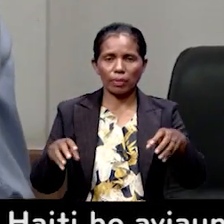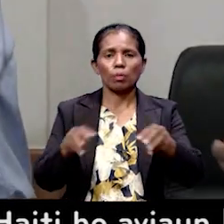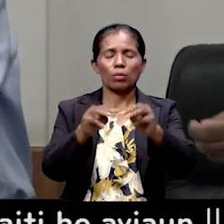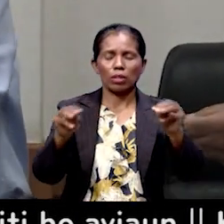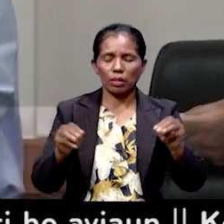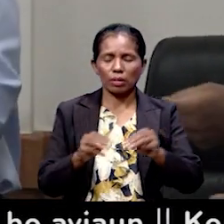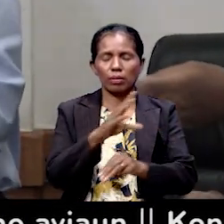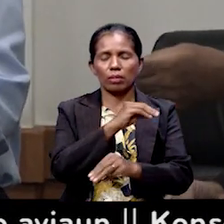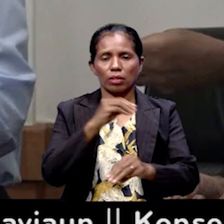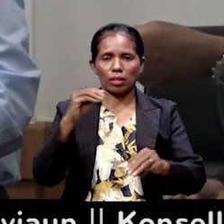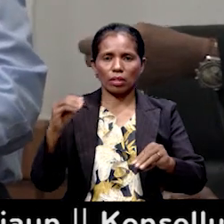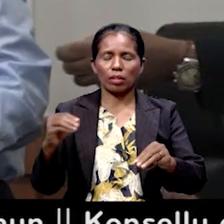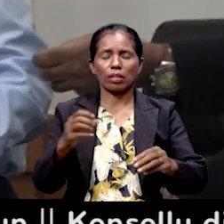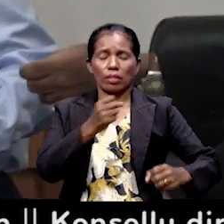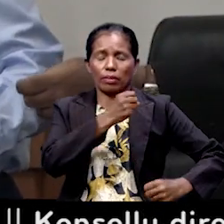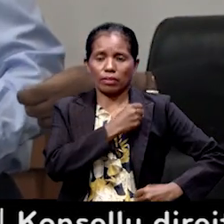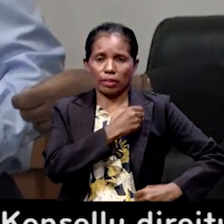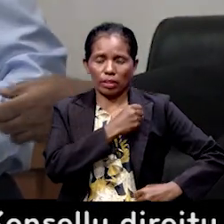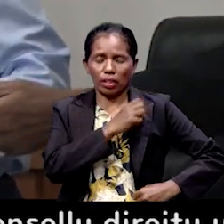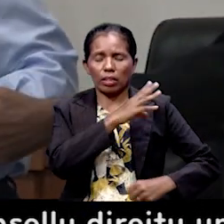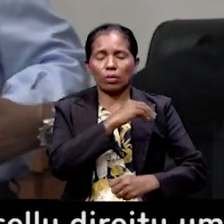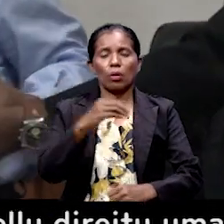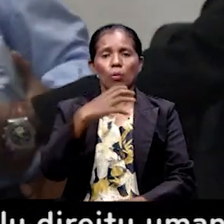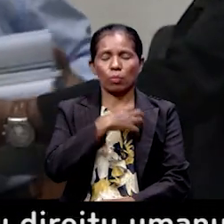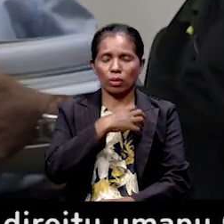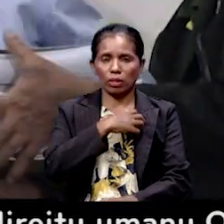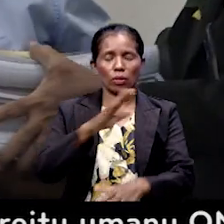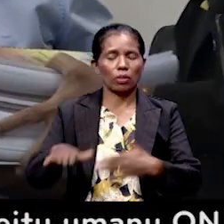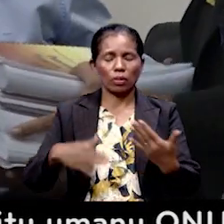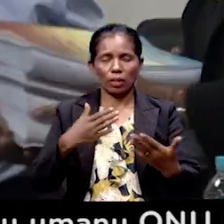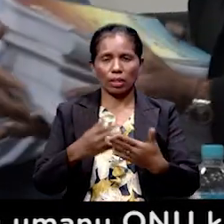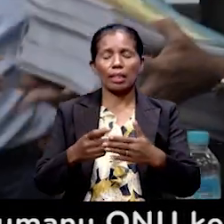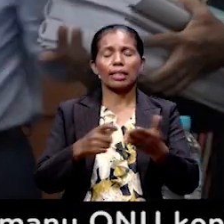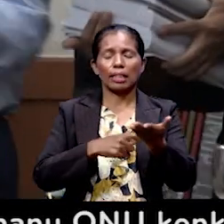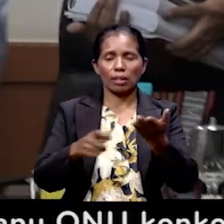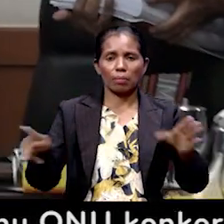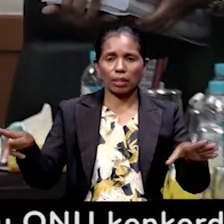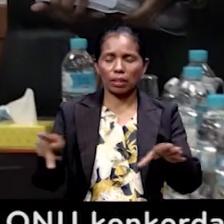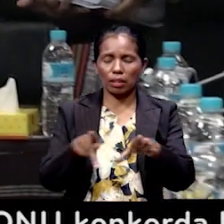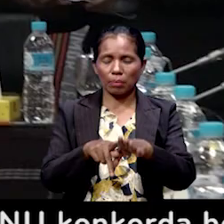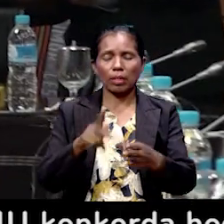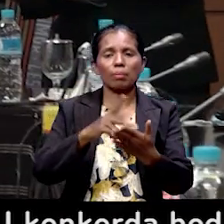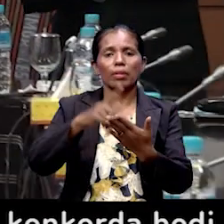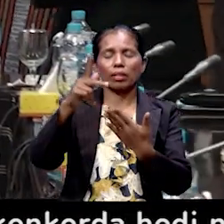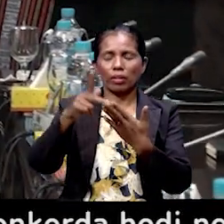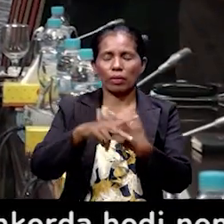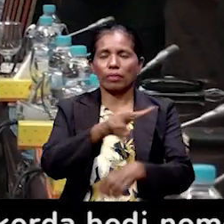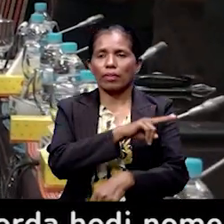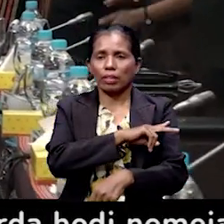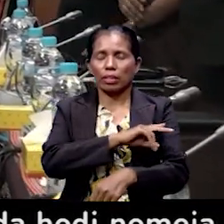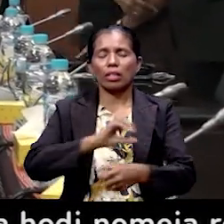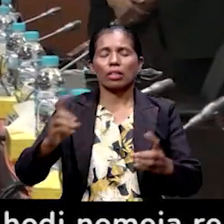municipal, elemento força armada no agente PNT sira, técnico sira nebe participa e a programa vacinação